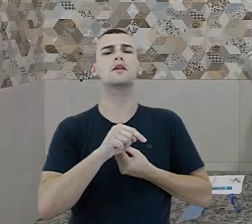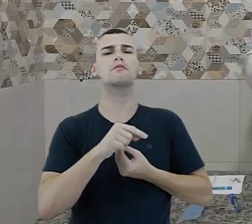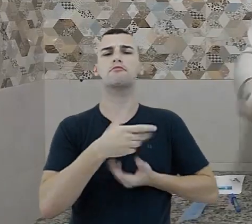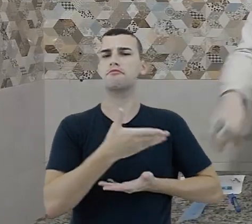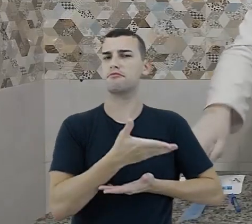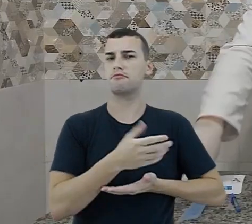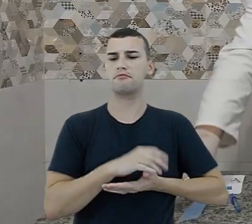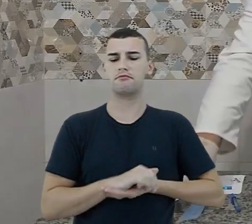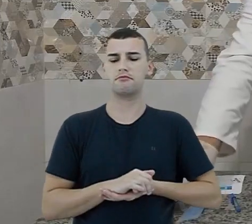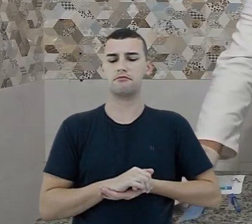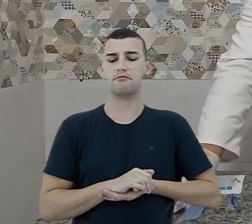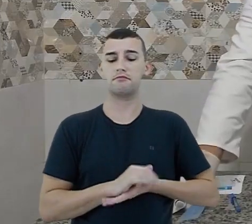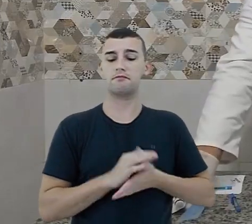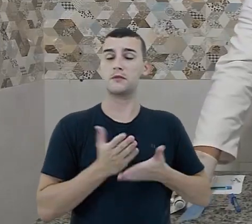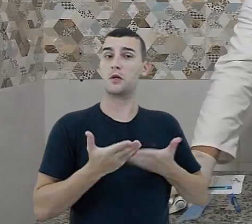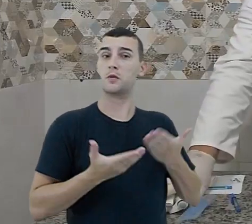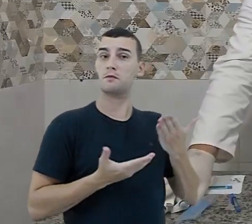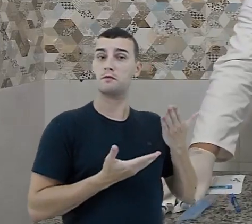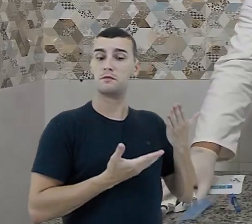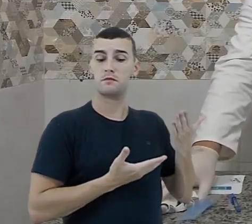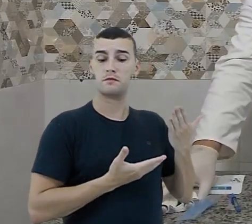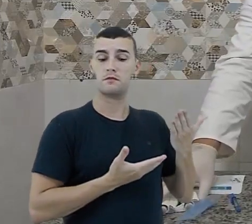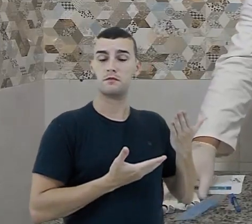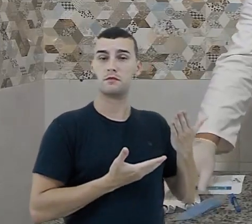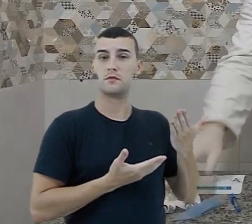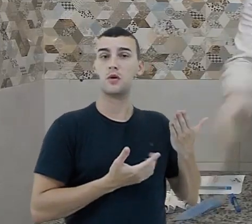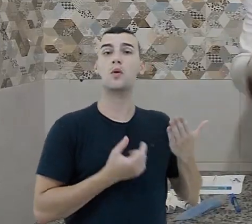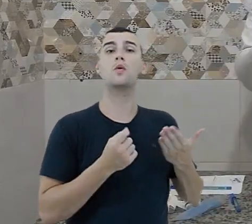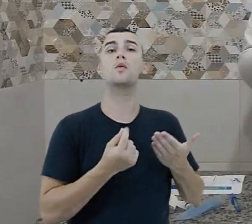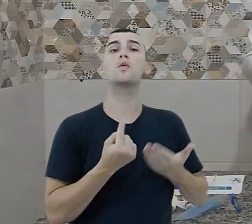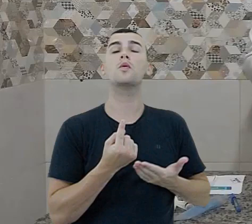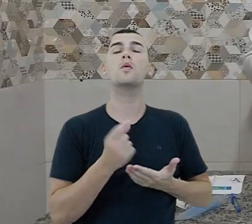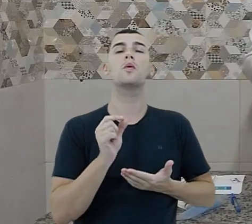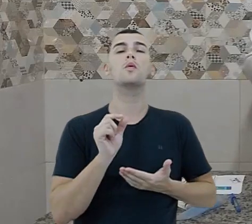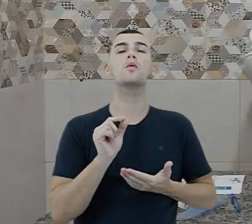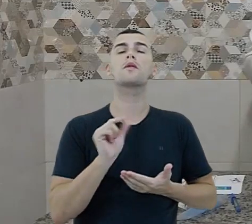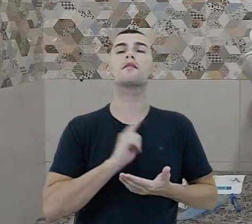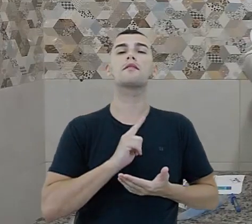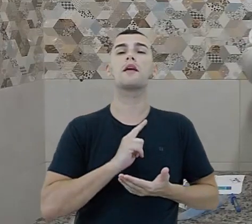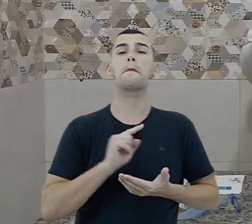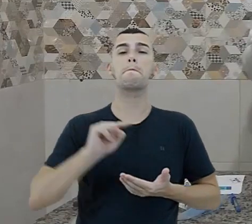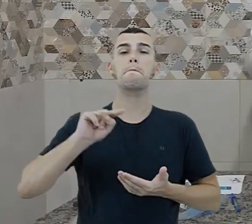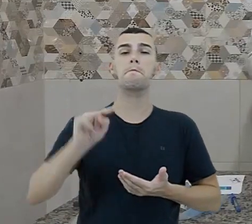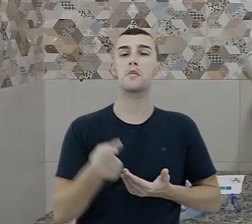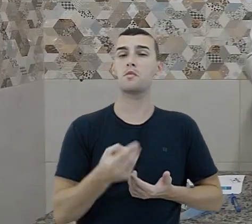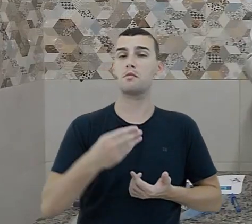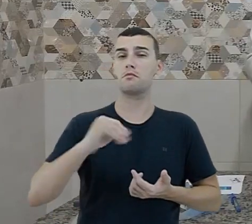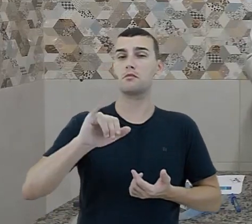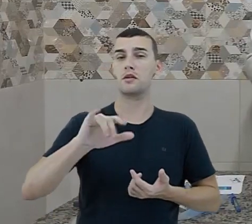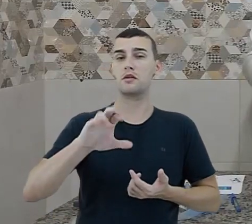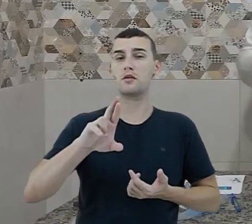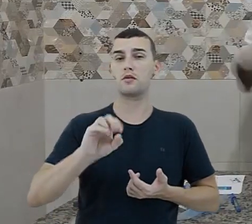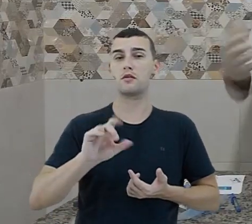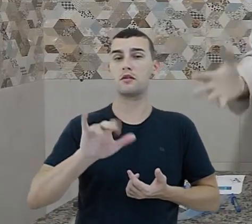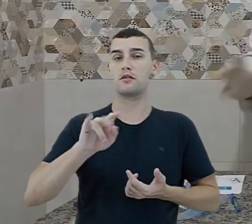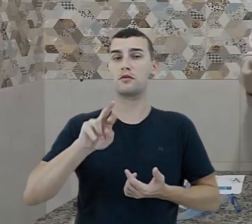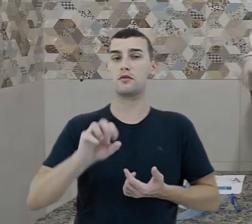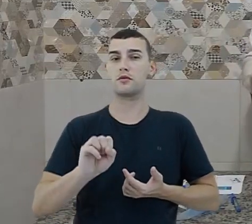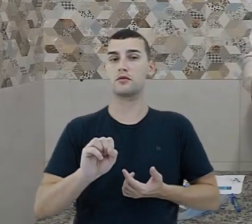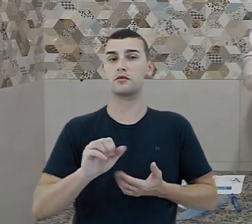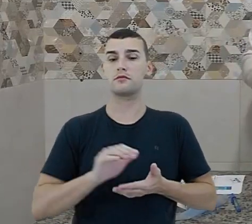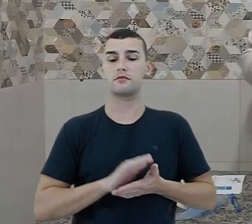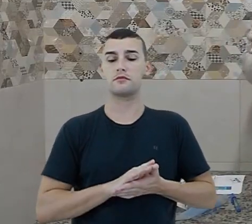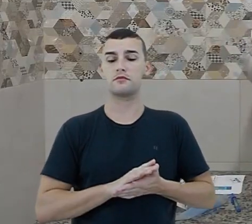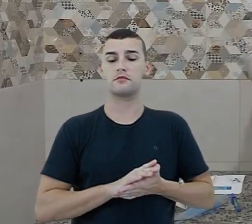utilizam essas micropipetas? Eu vou pegar essa daqui de 1000 microlitros, que já tem uma capacidade definida, e depois eu